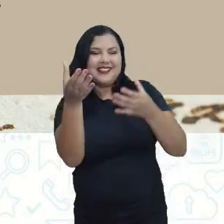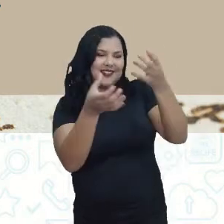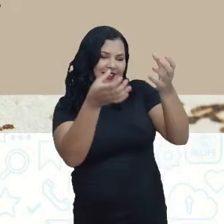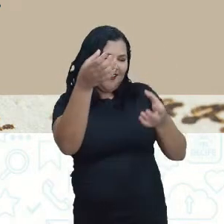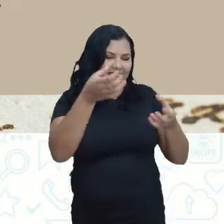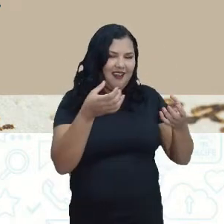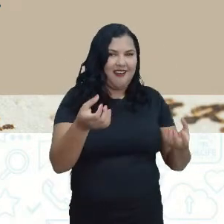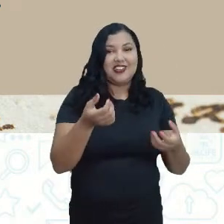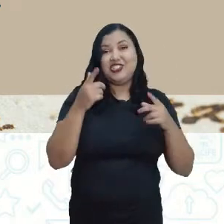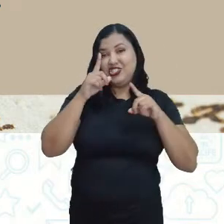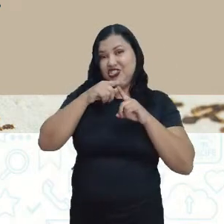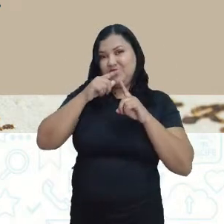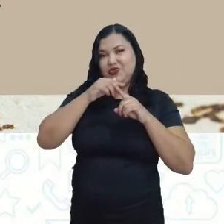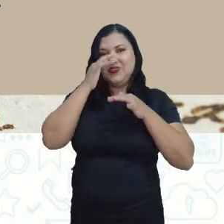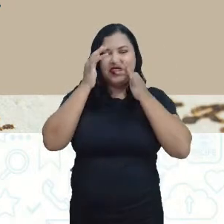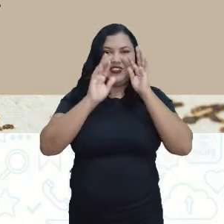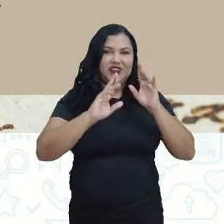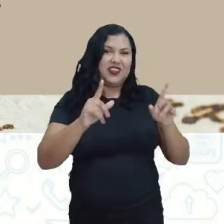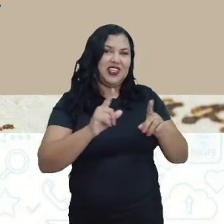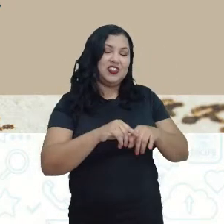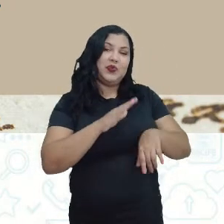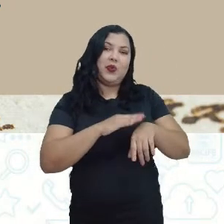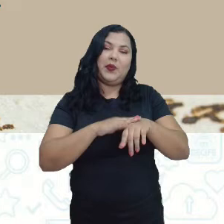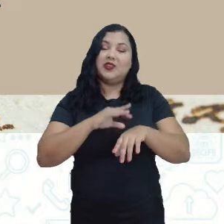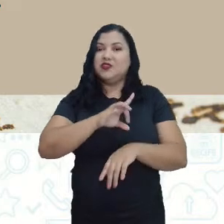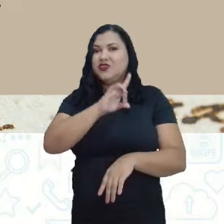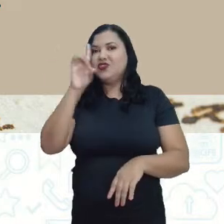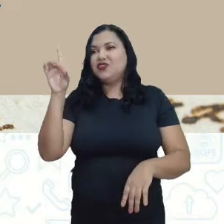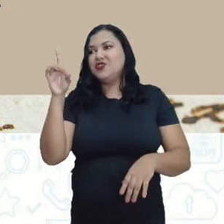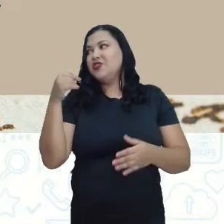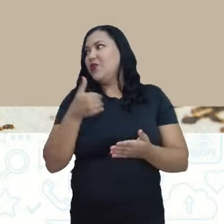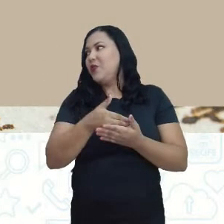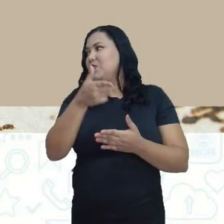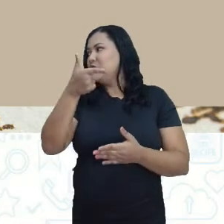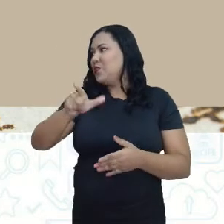algumas peônias. Durante o dia chegaram os outros.